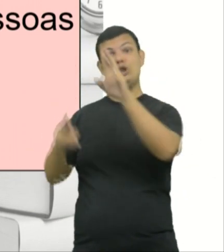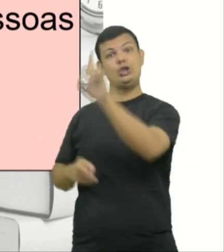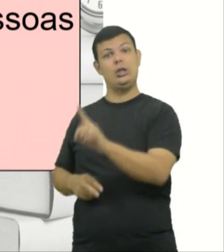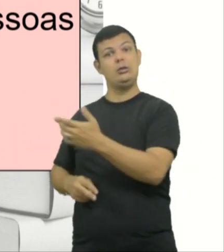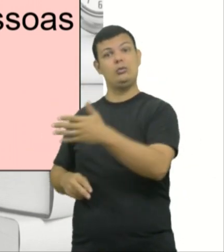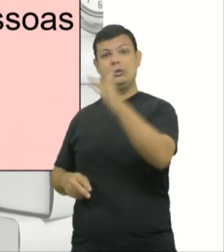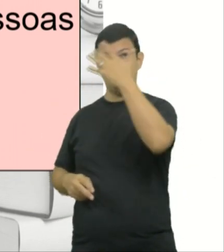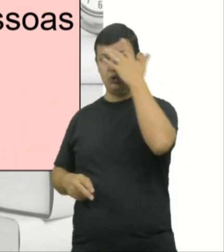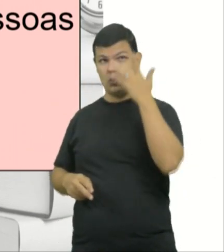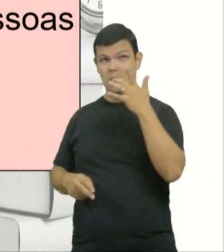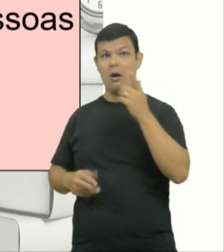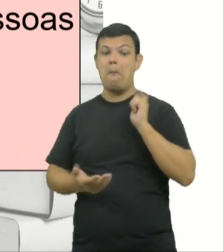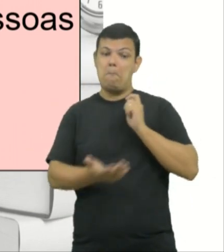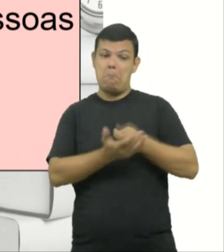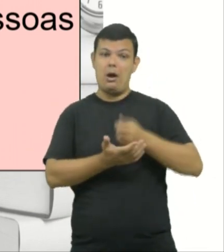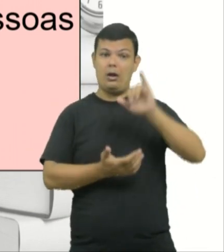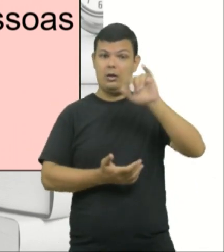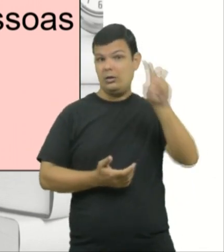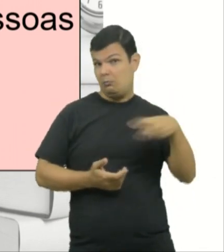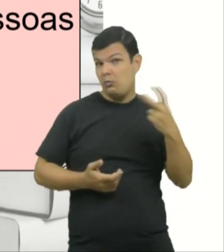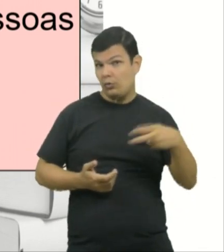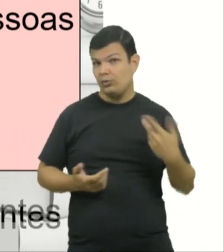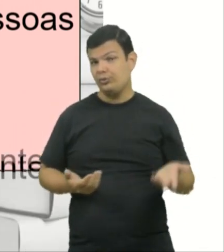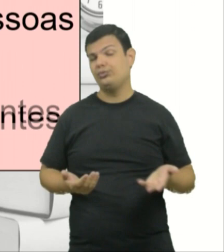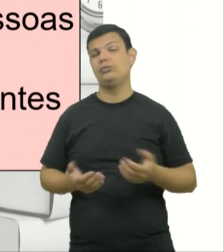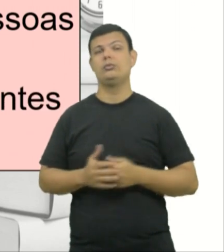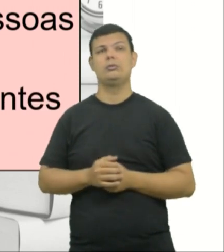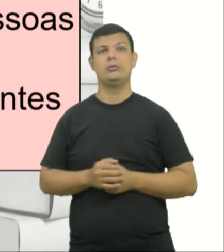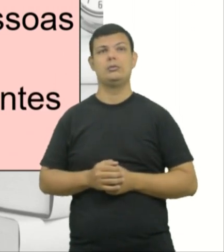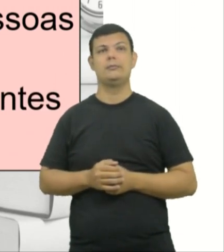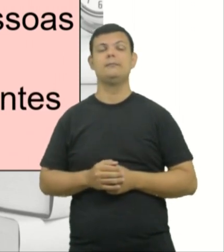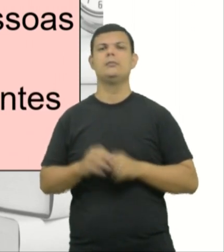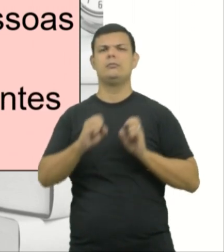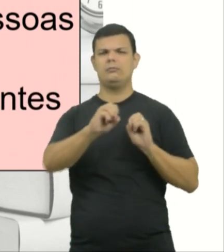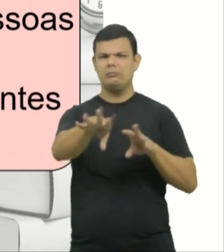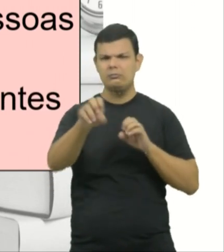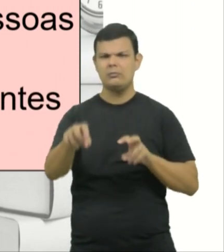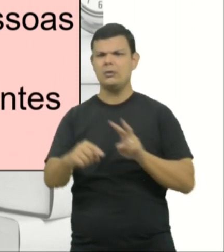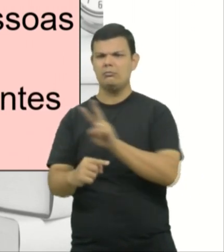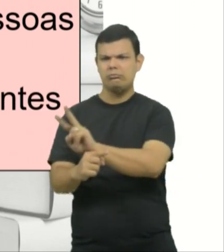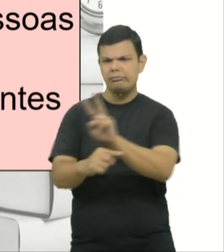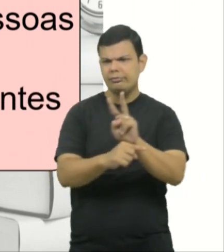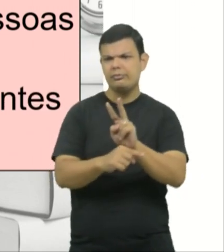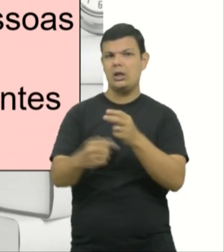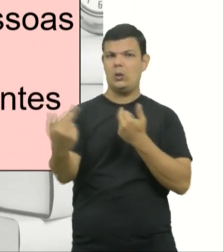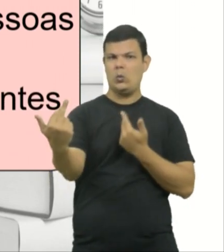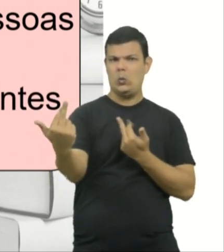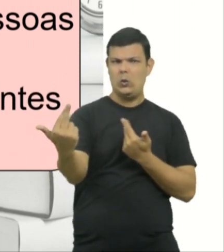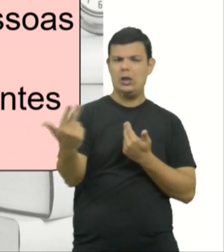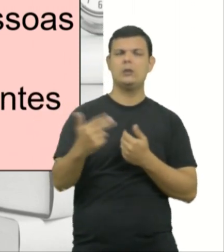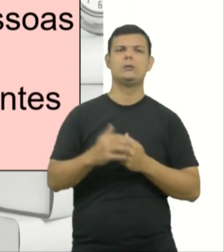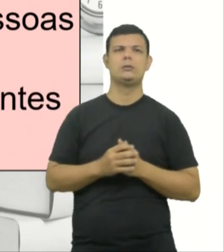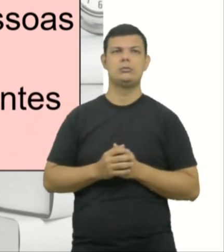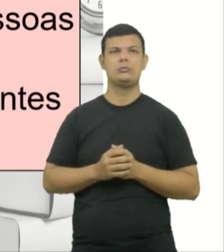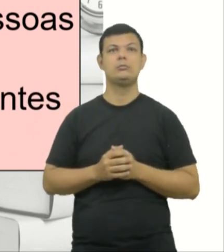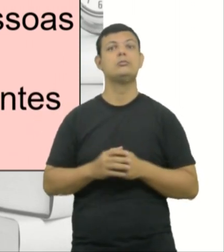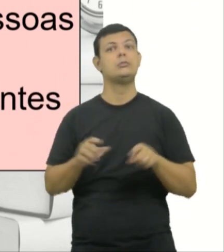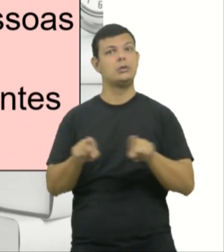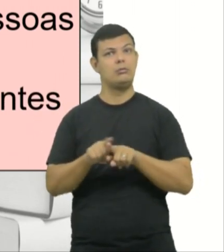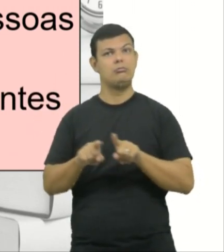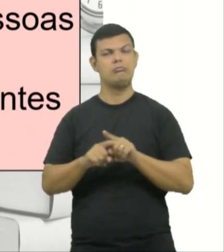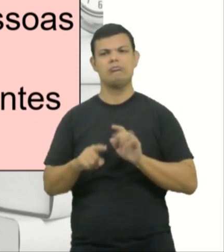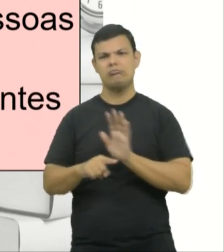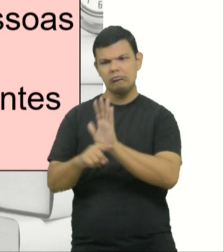pessoas, pagar impostos, educar e proteger os seus semelhantes, e nós temos